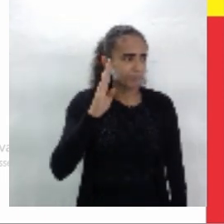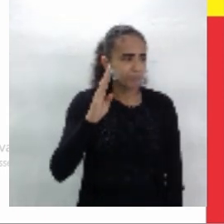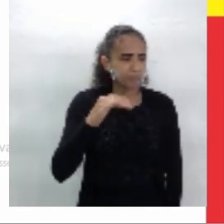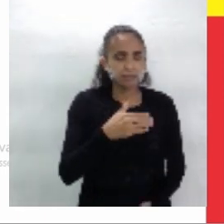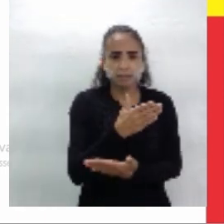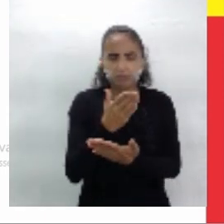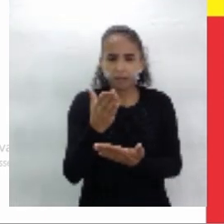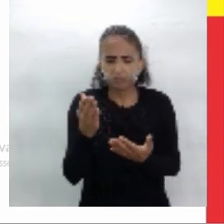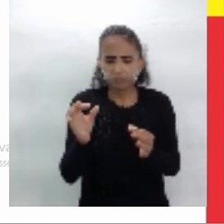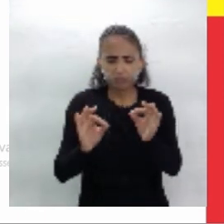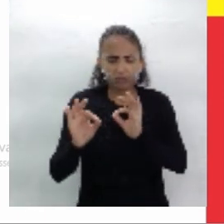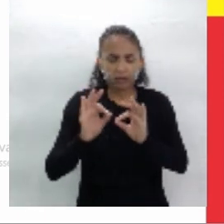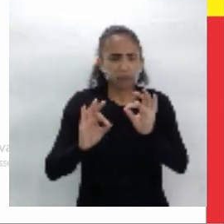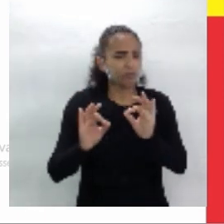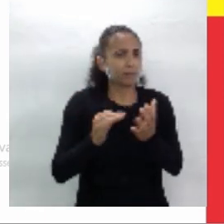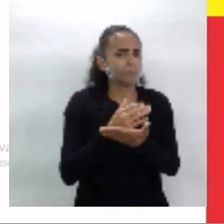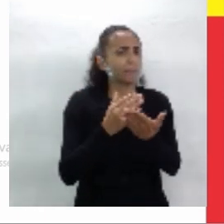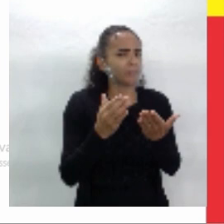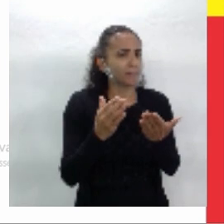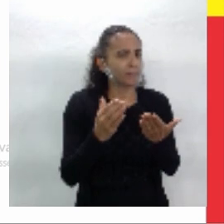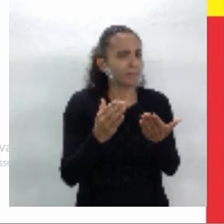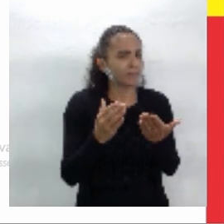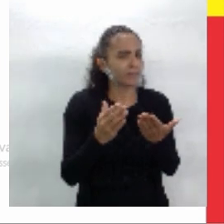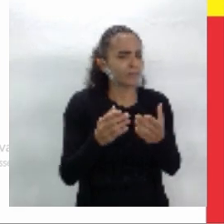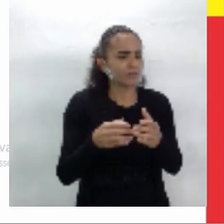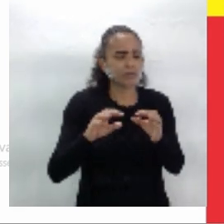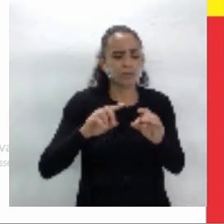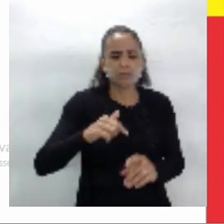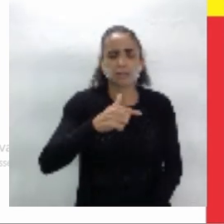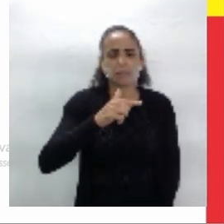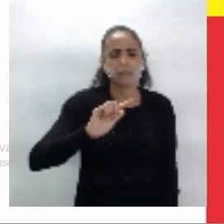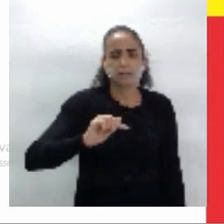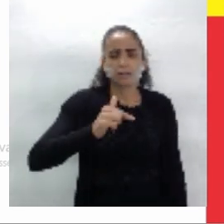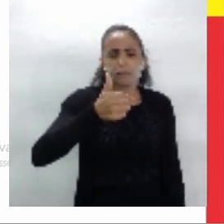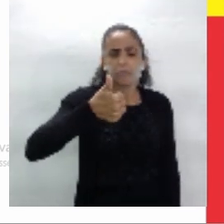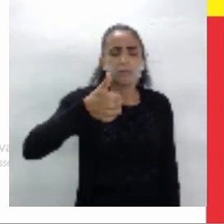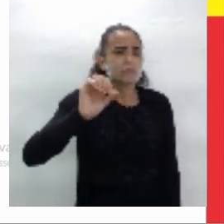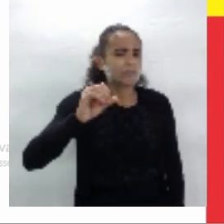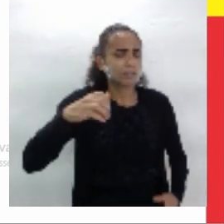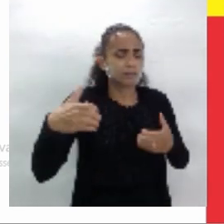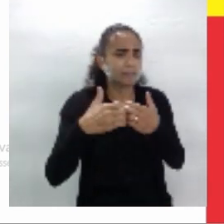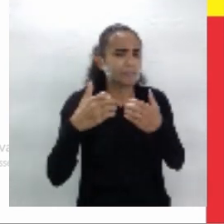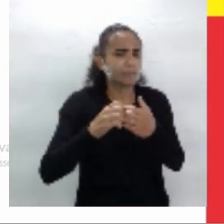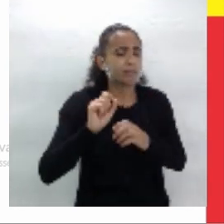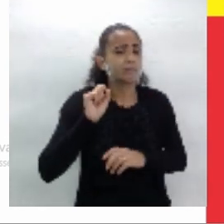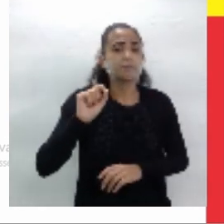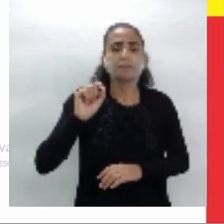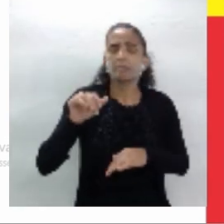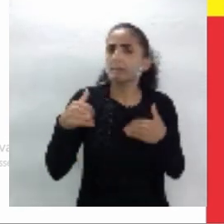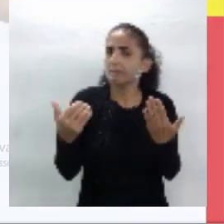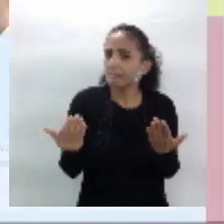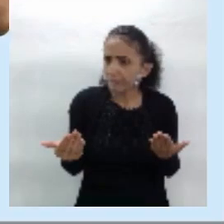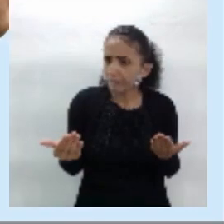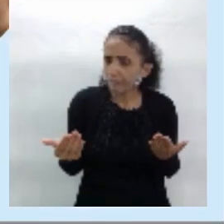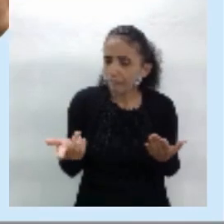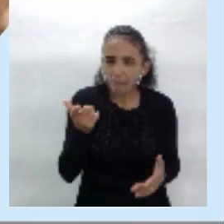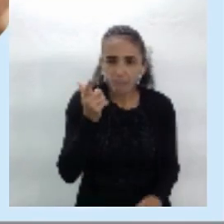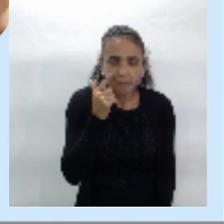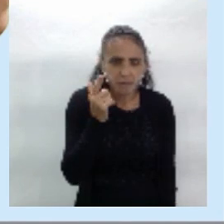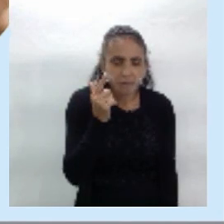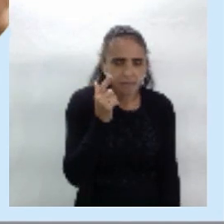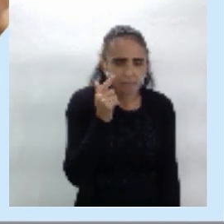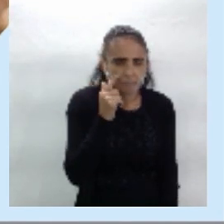aí, 31 milhões. Em potência de 10, tá mais perto de quanto? Então, veja o